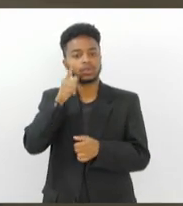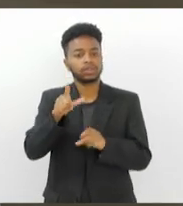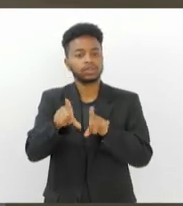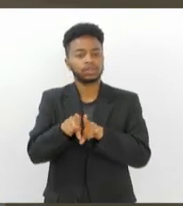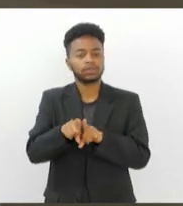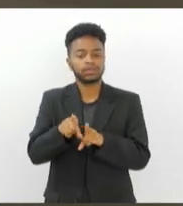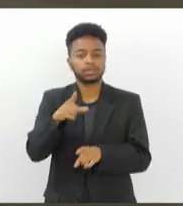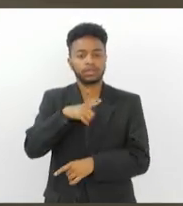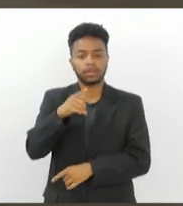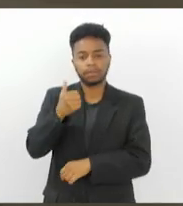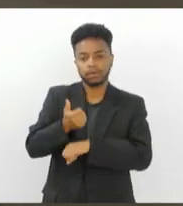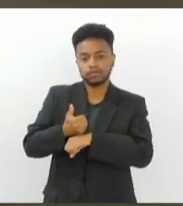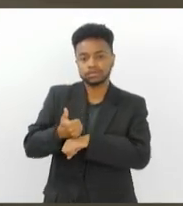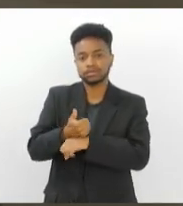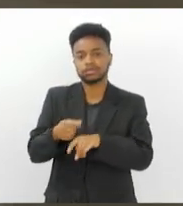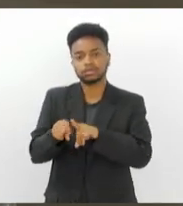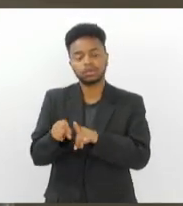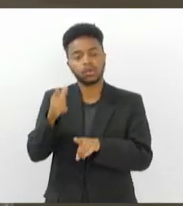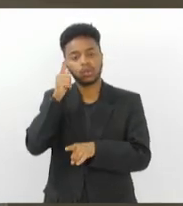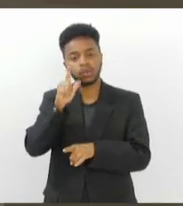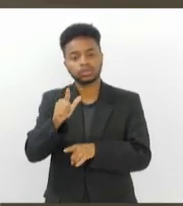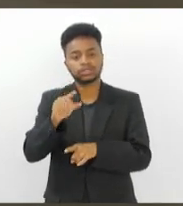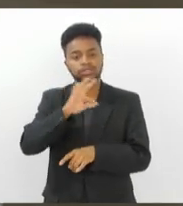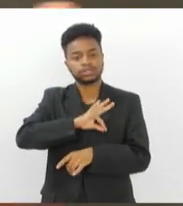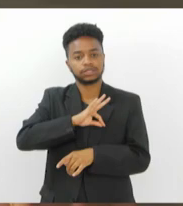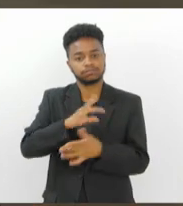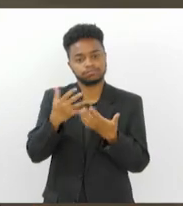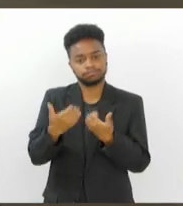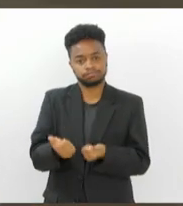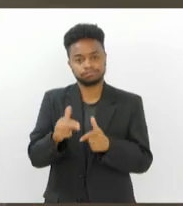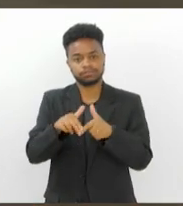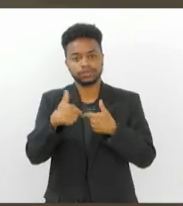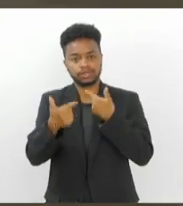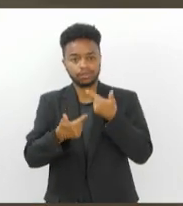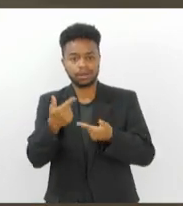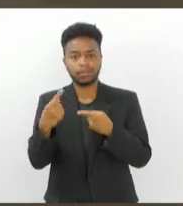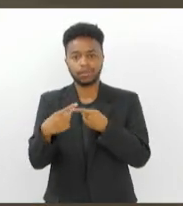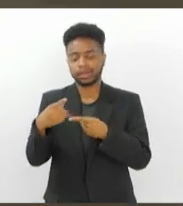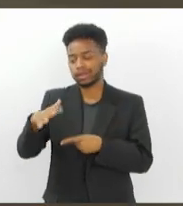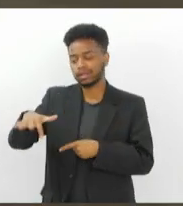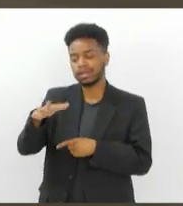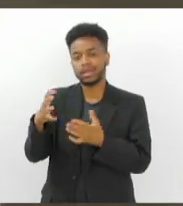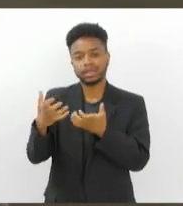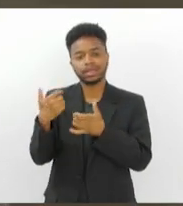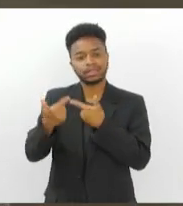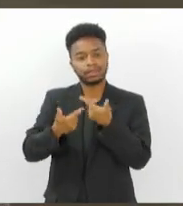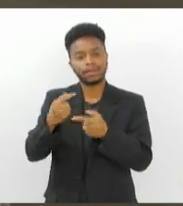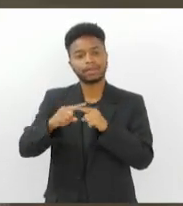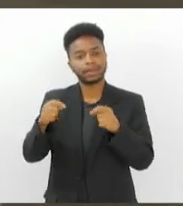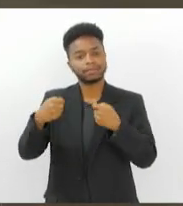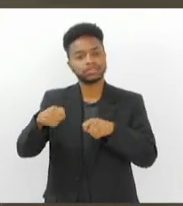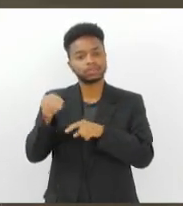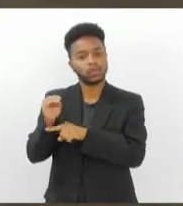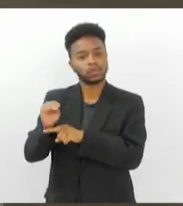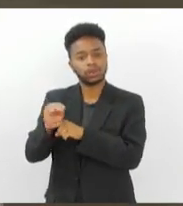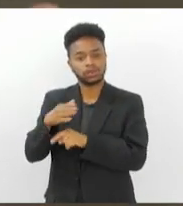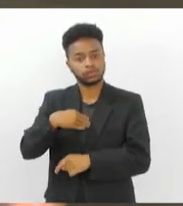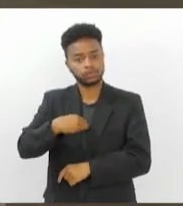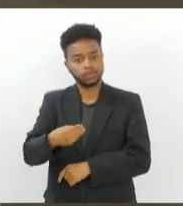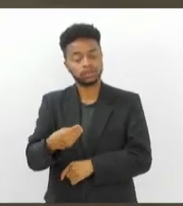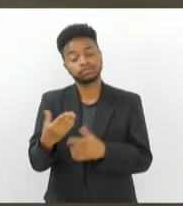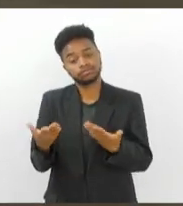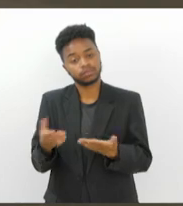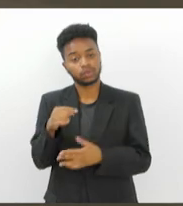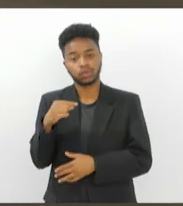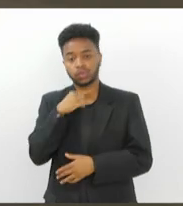automaticamente ela ter o seu sustento através do seu trabalho que elas querem muito trabalhar mas acaba que elas têm que cuidar dos seus filhos e acaba que fica